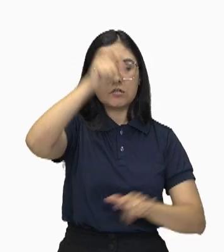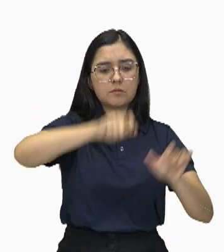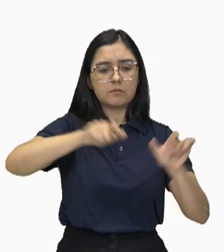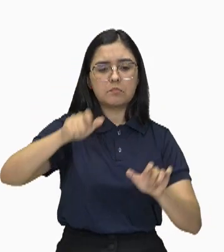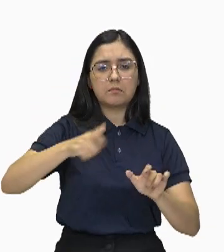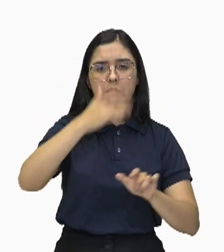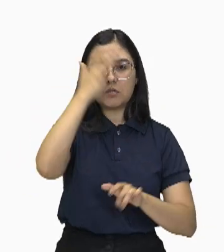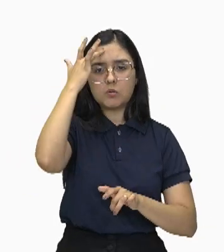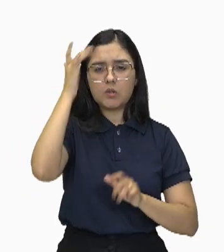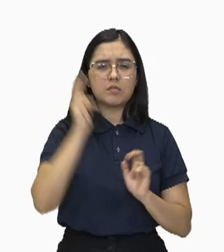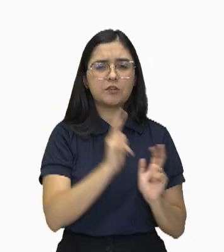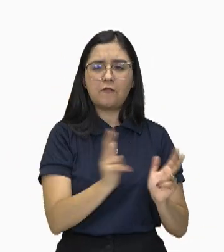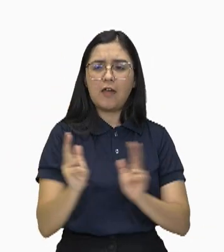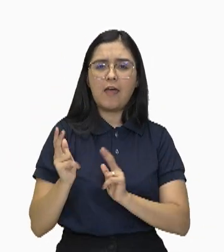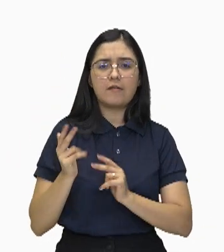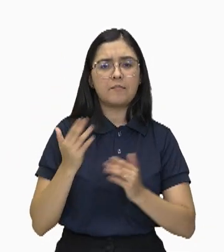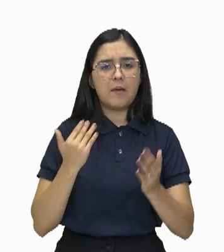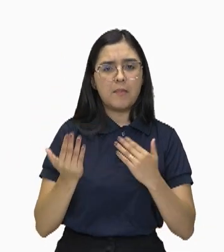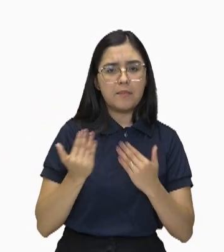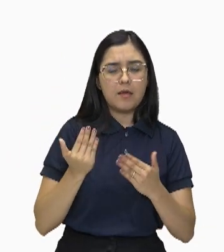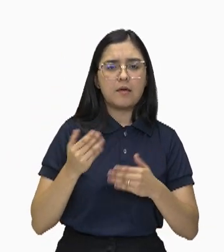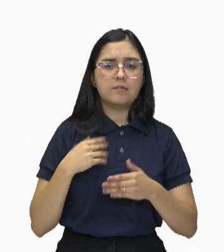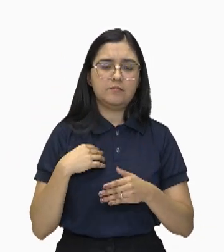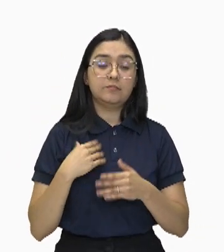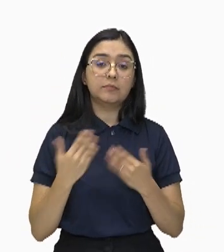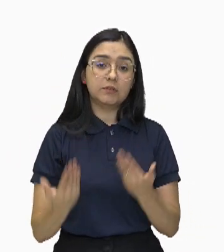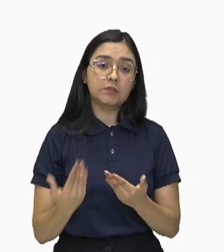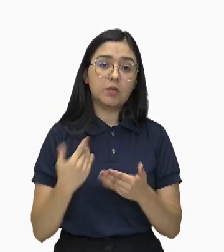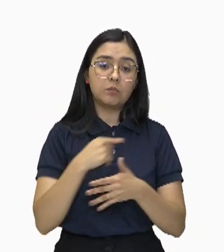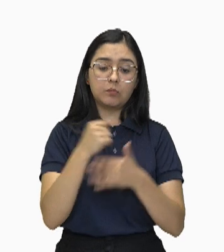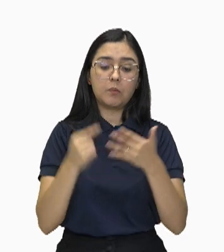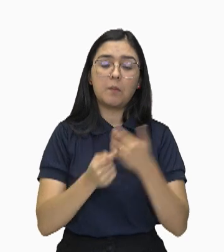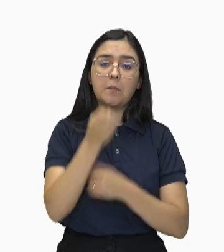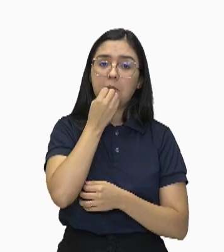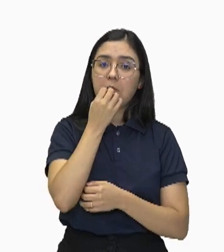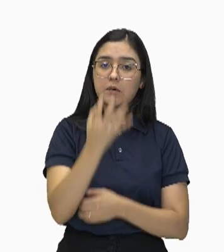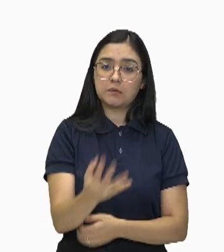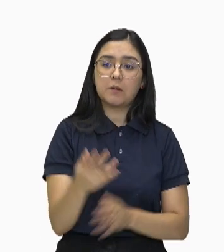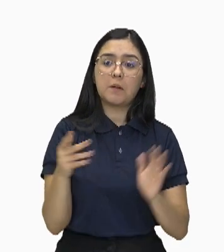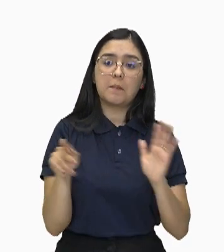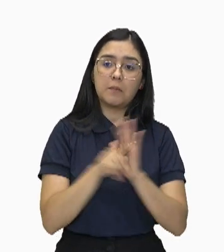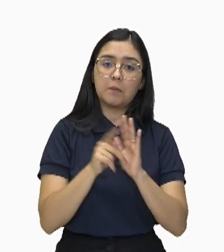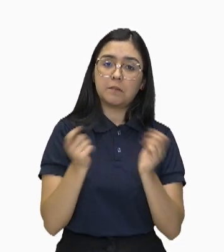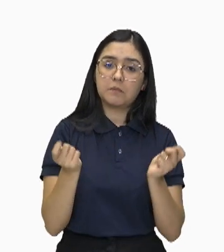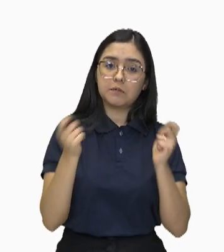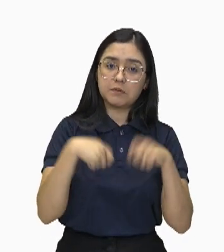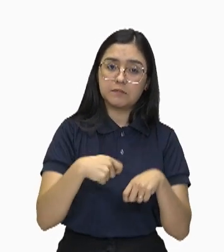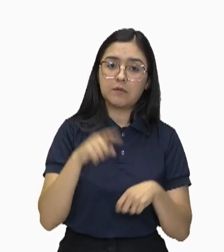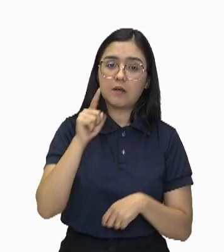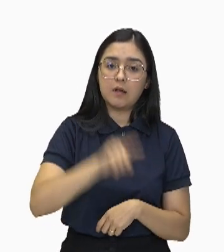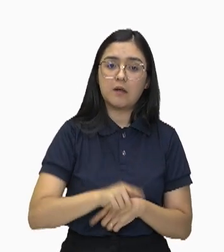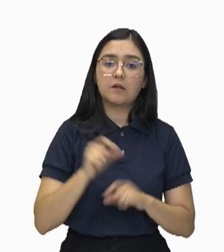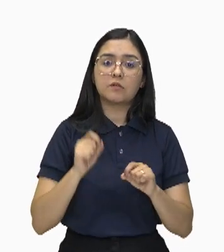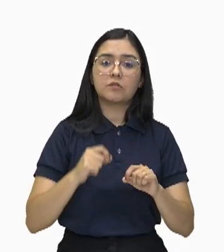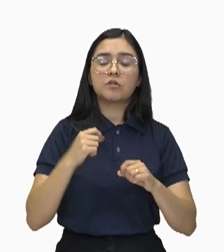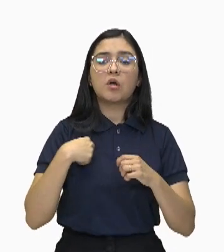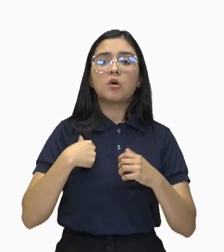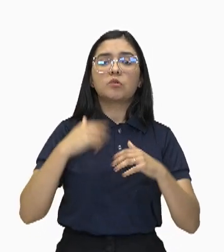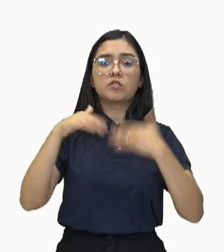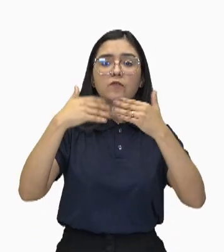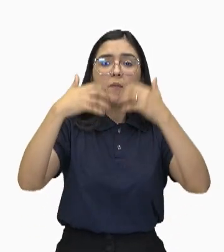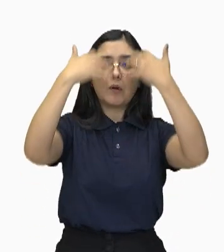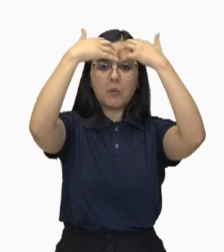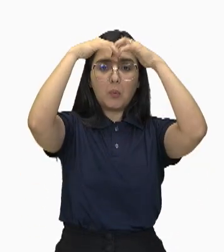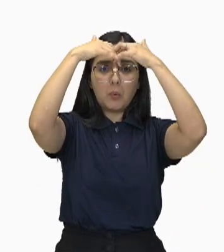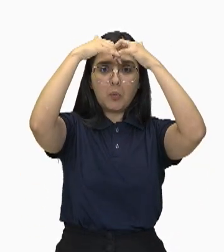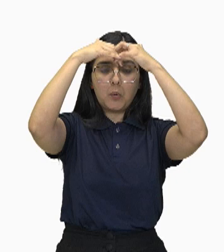se diverte. Então, alguns dos benefícios que é possível trazer com o xadrez é o desenvolvimento cognitivo,